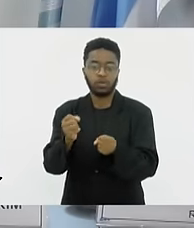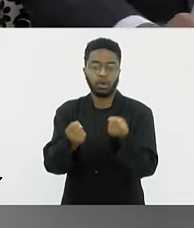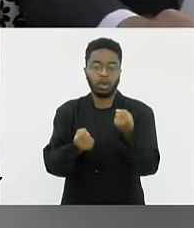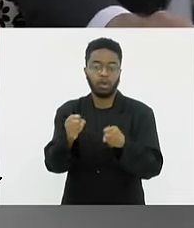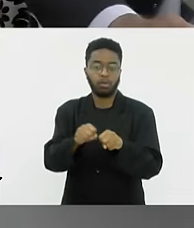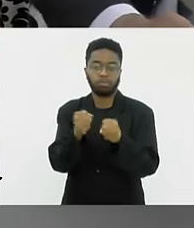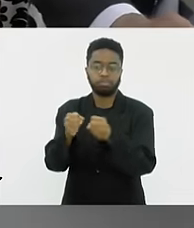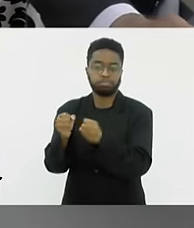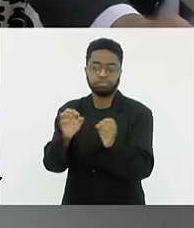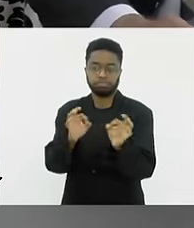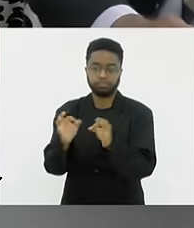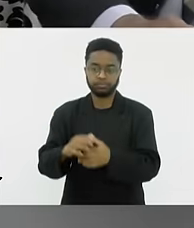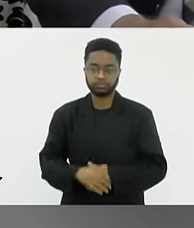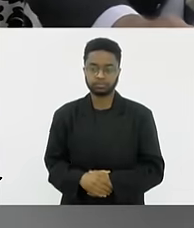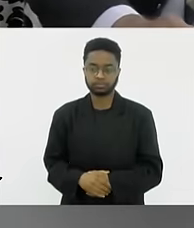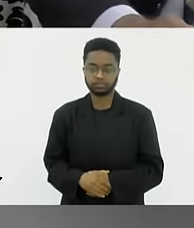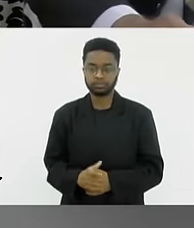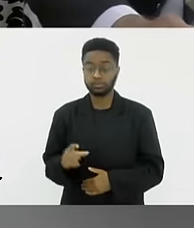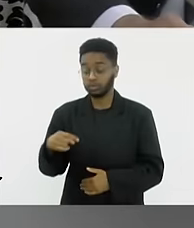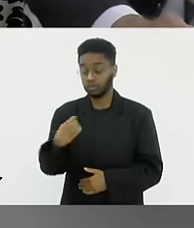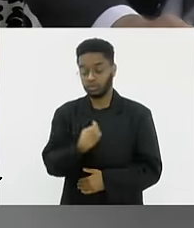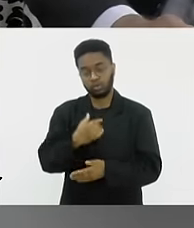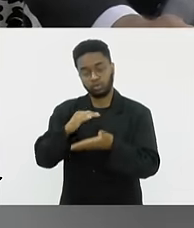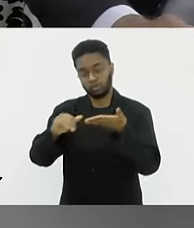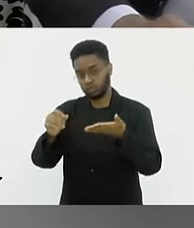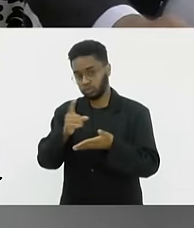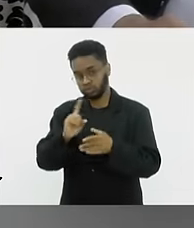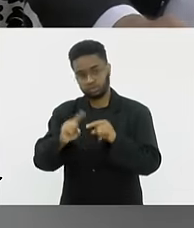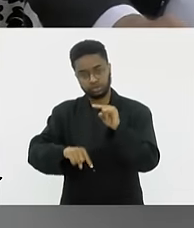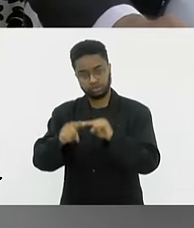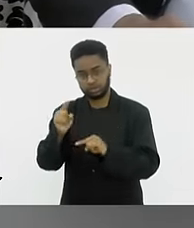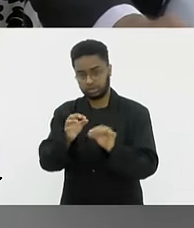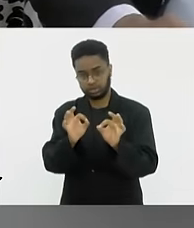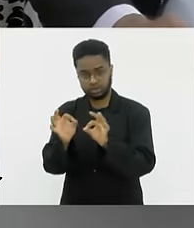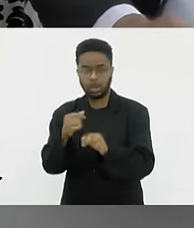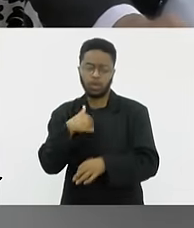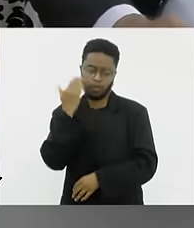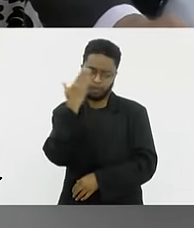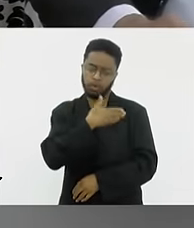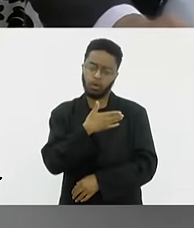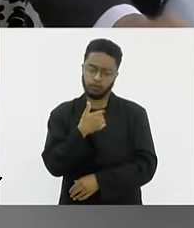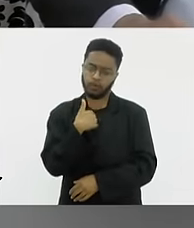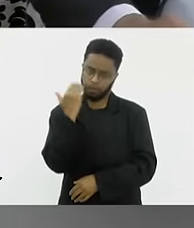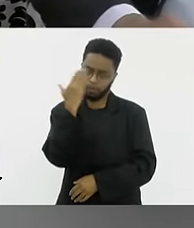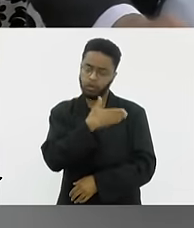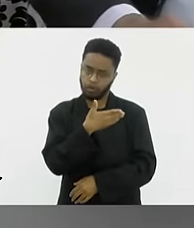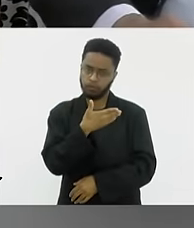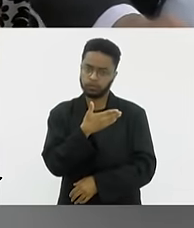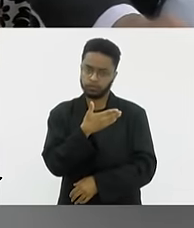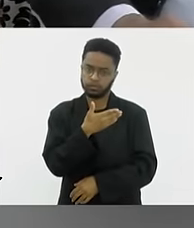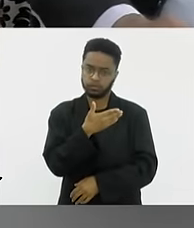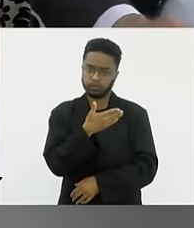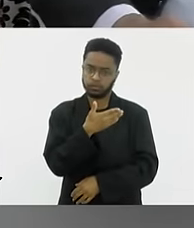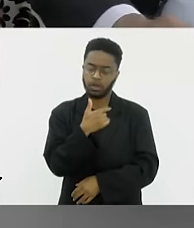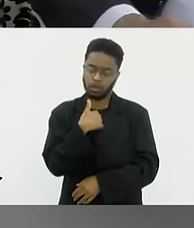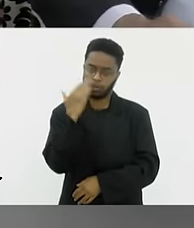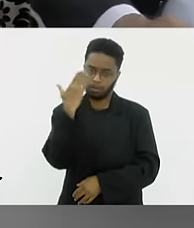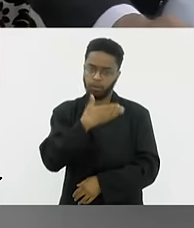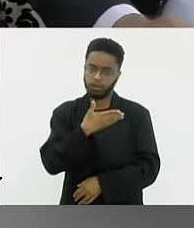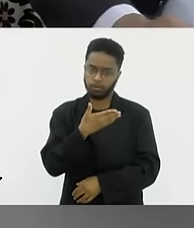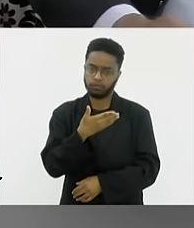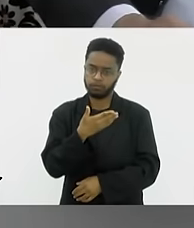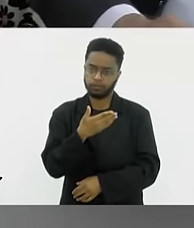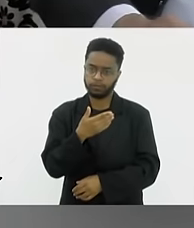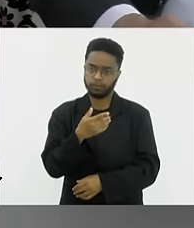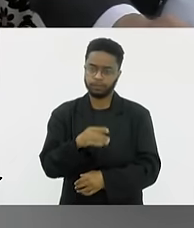Deputado, o Detro não desmanchou. Eu lhe provo, presidente. Aquele... Eu lhe provo, presidente. Eu também provo ao senhor, então, porque a gente tem todos